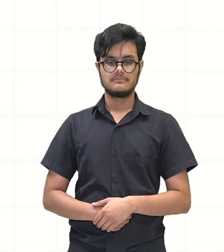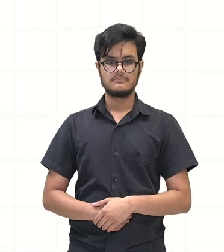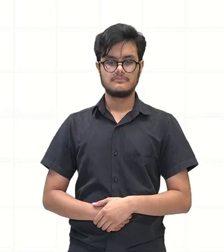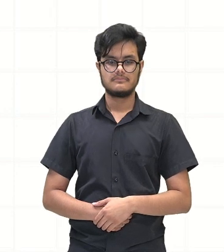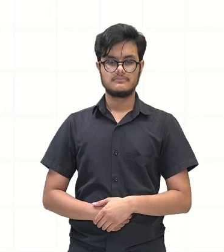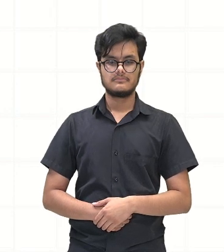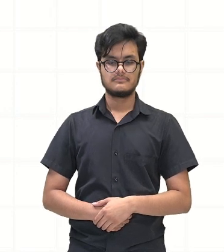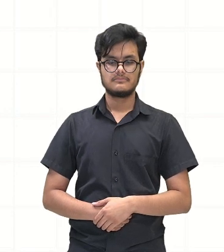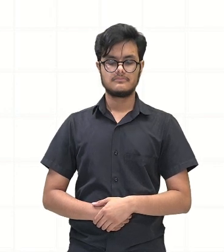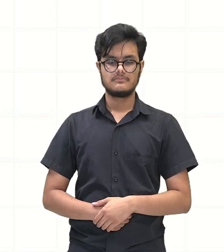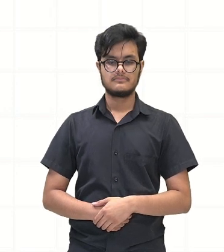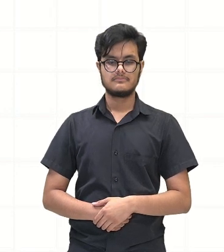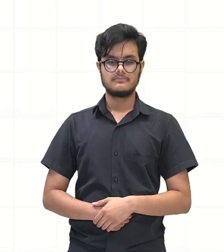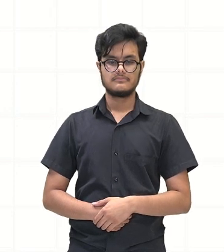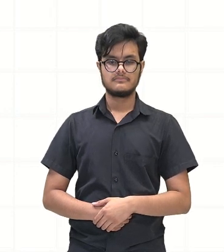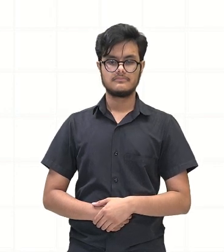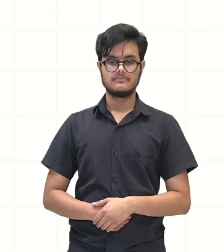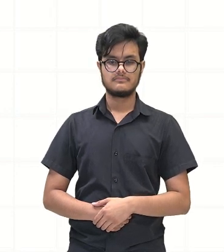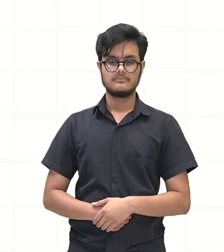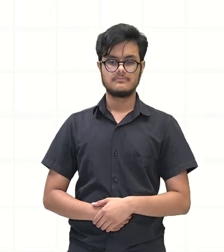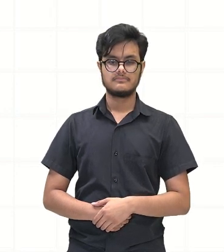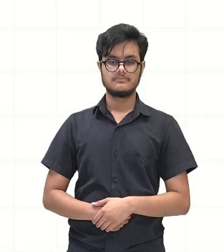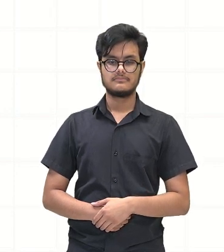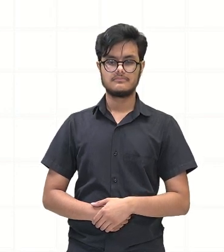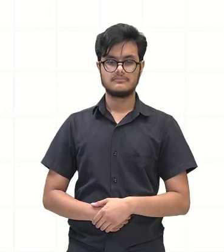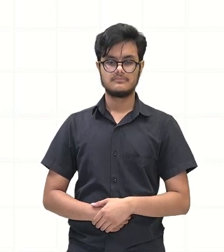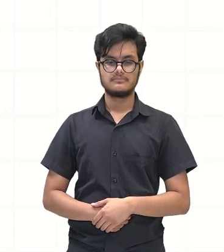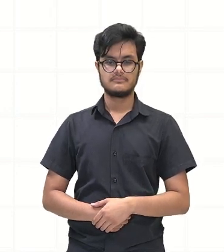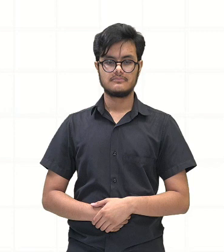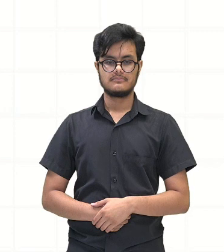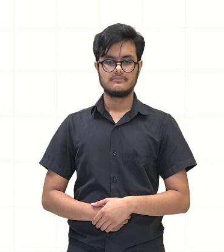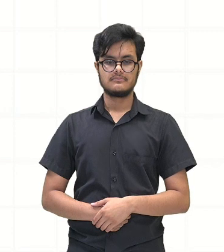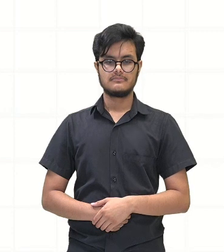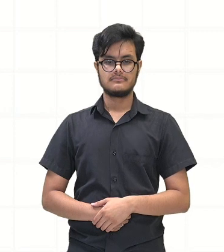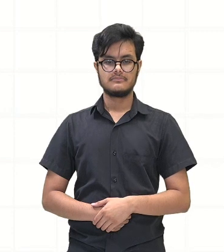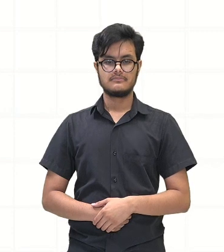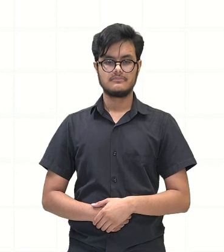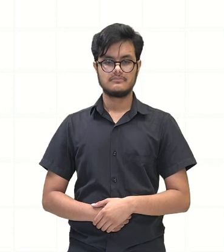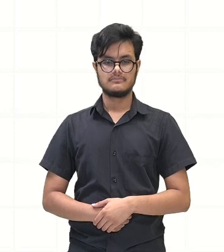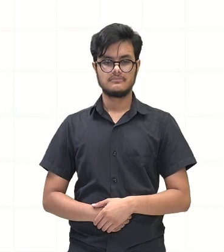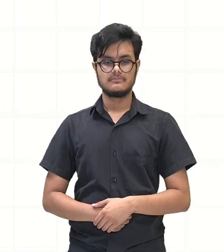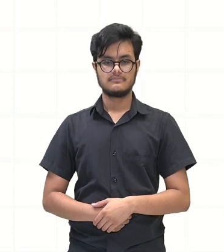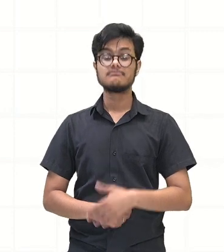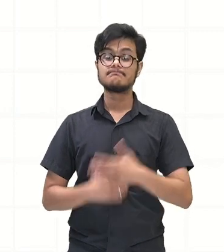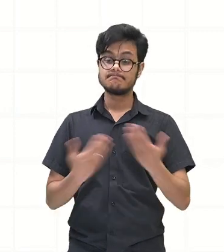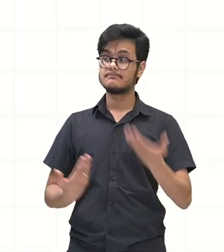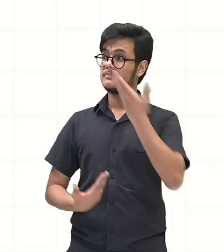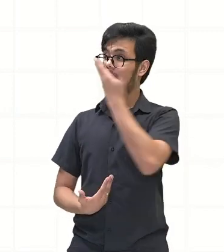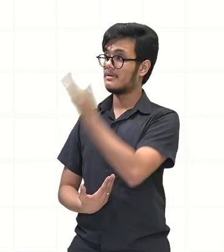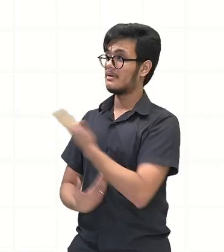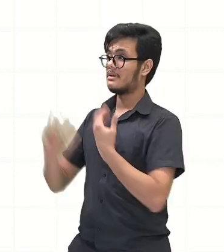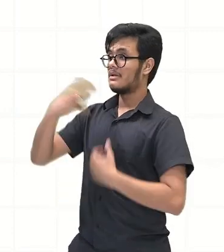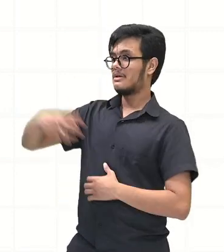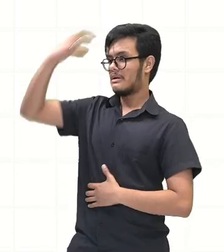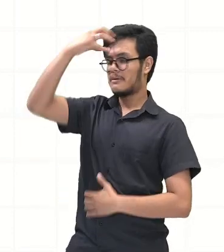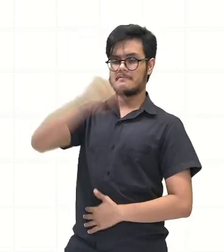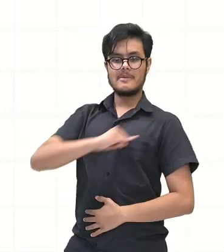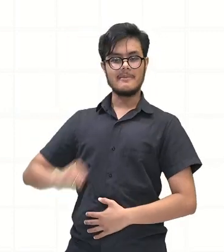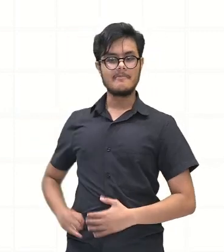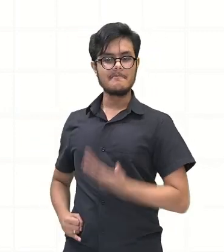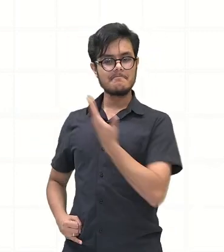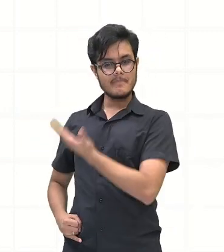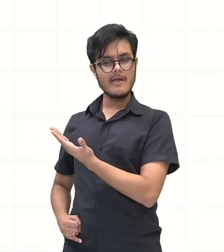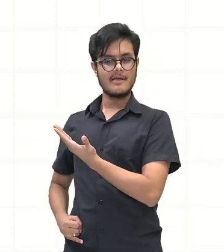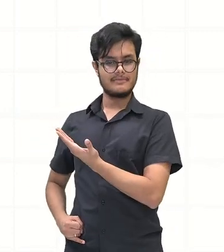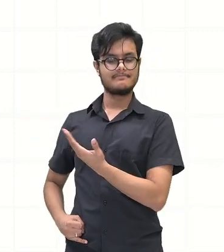Quiloa, Monomotapa, Sofala, Zimbábue e Ruanda. Esses reinos, eles vão ali